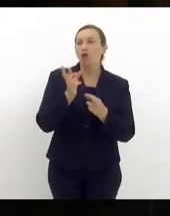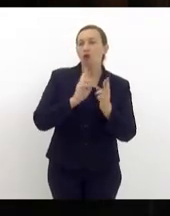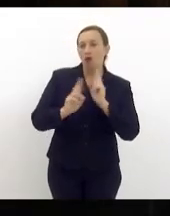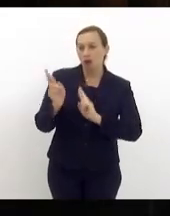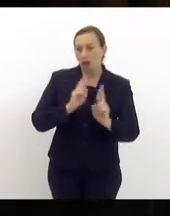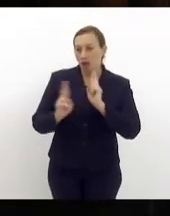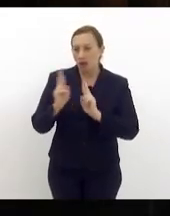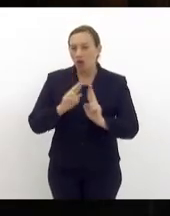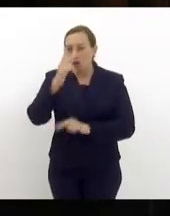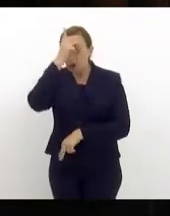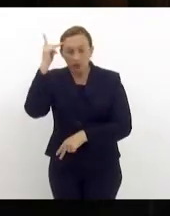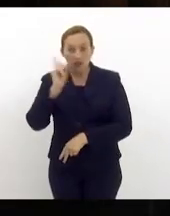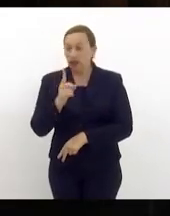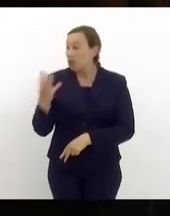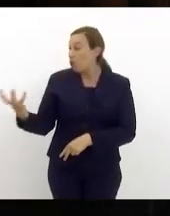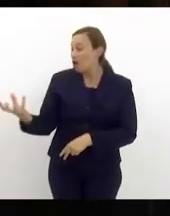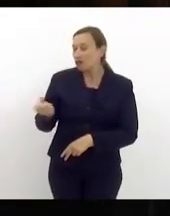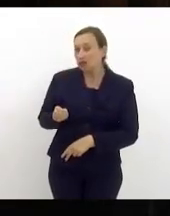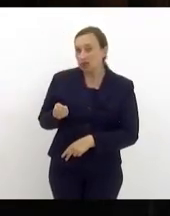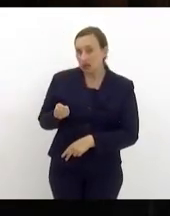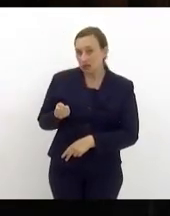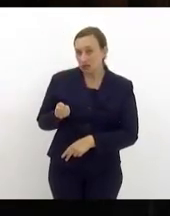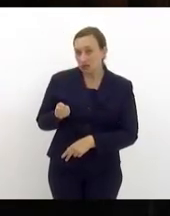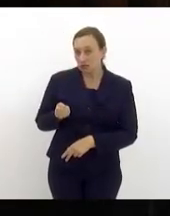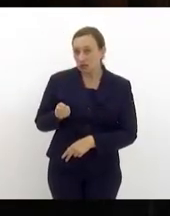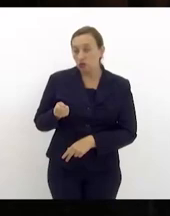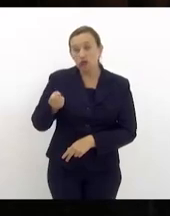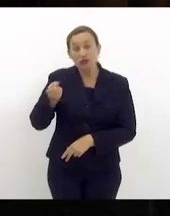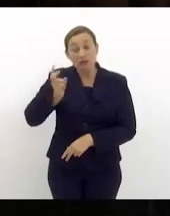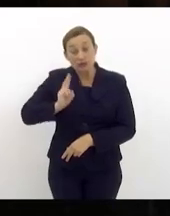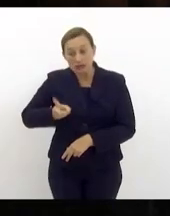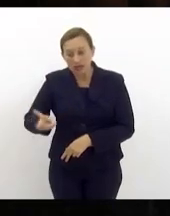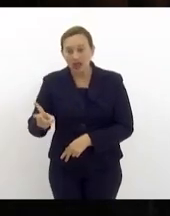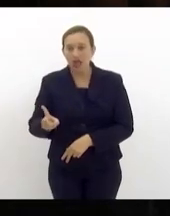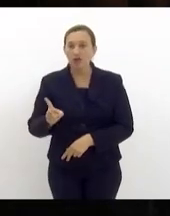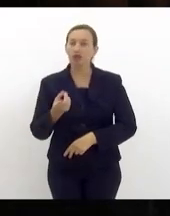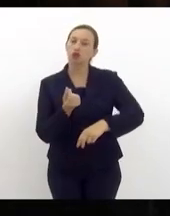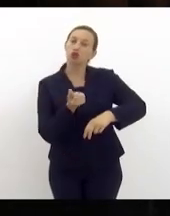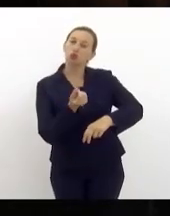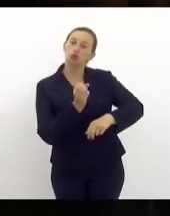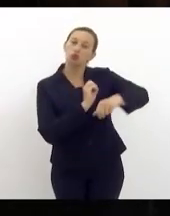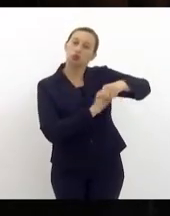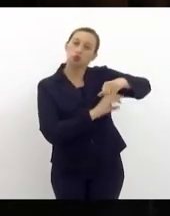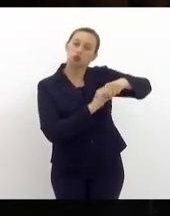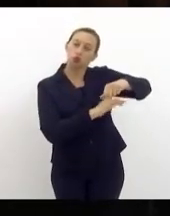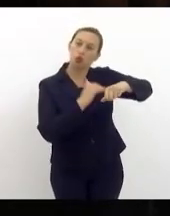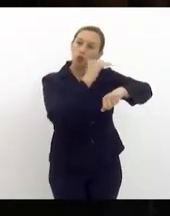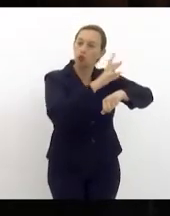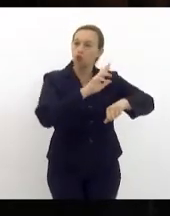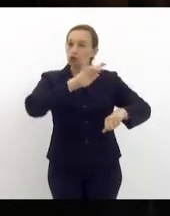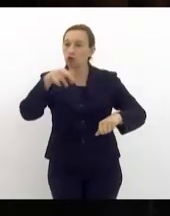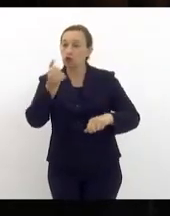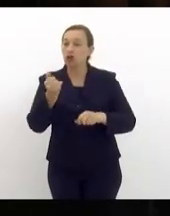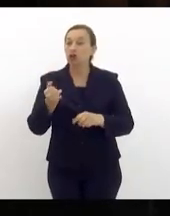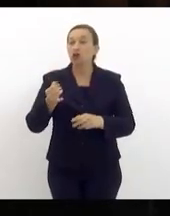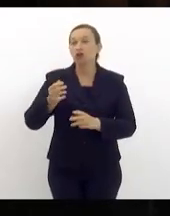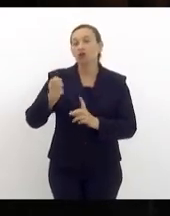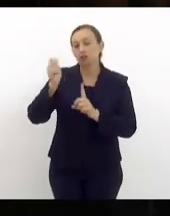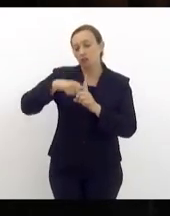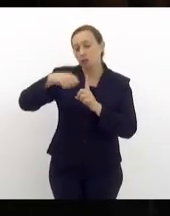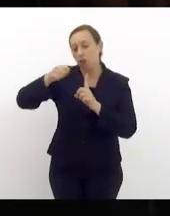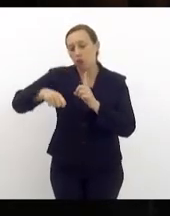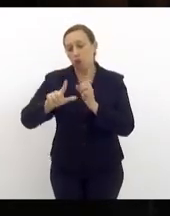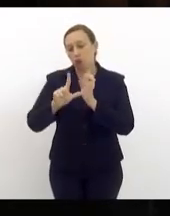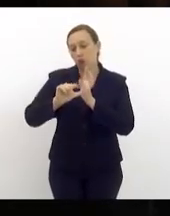às pessoas que não recebem periodicamente o Super RJ, ou seja, tem todos os meses o